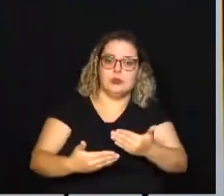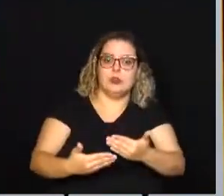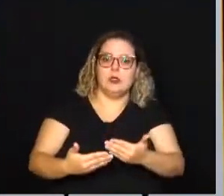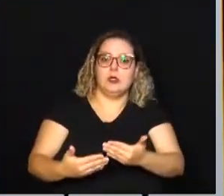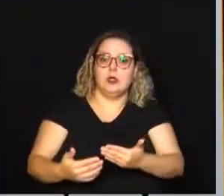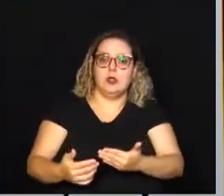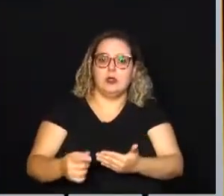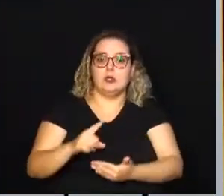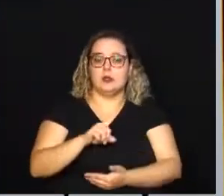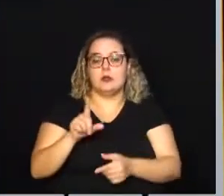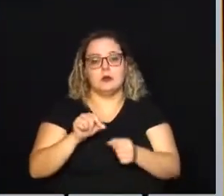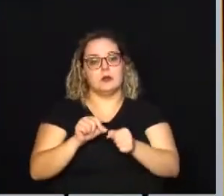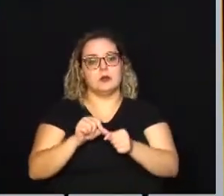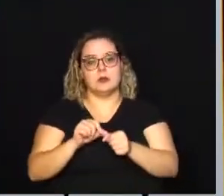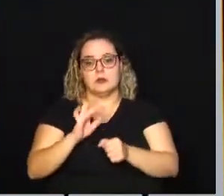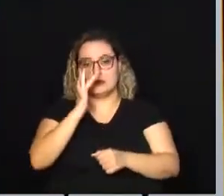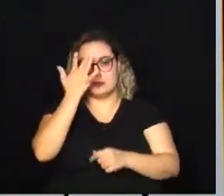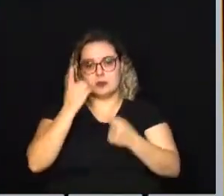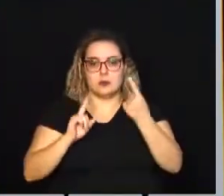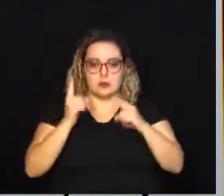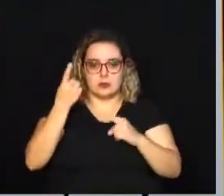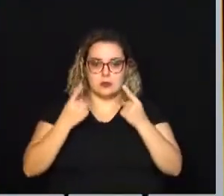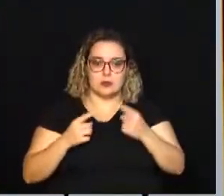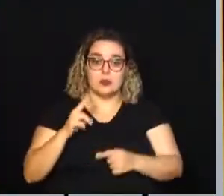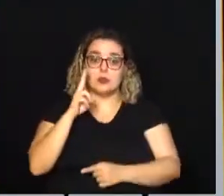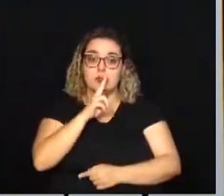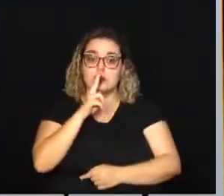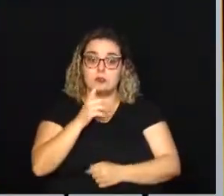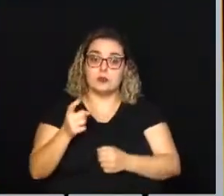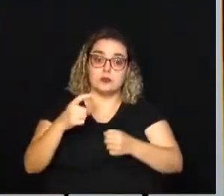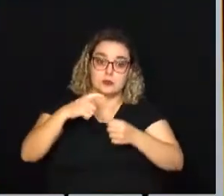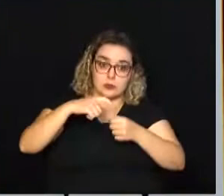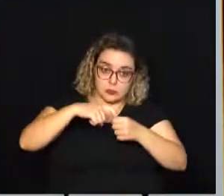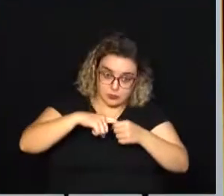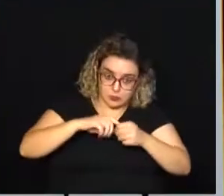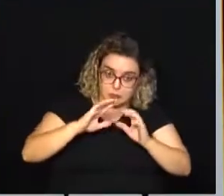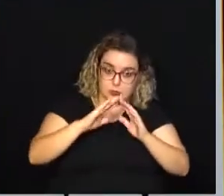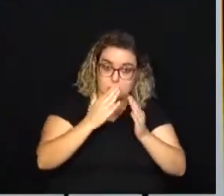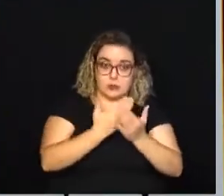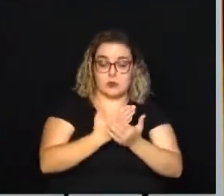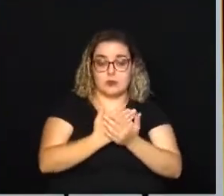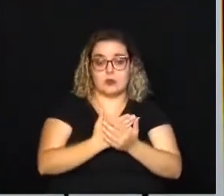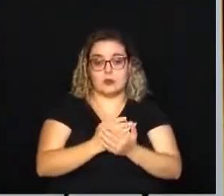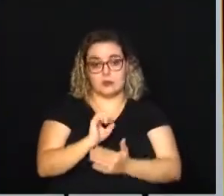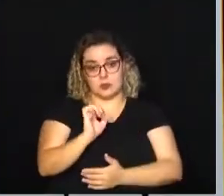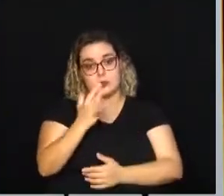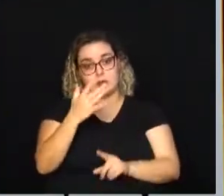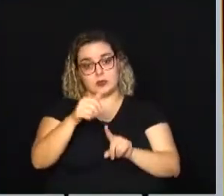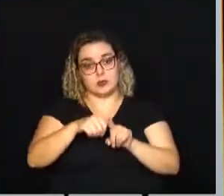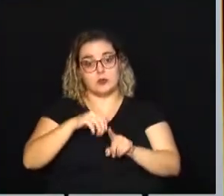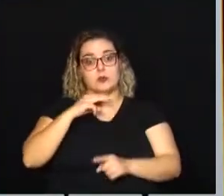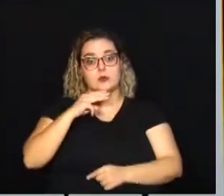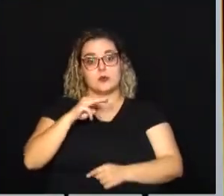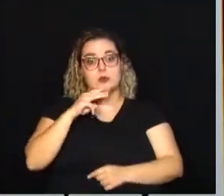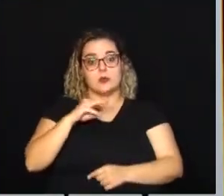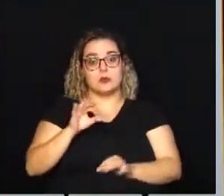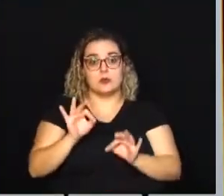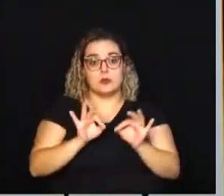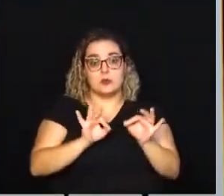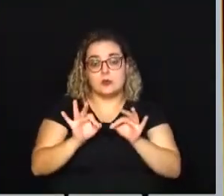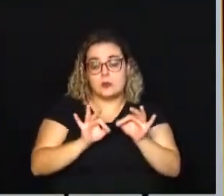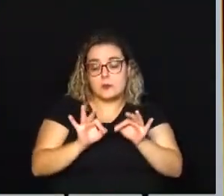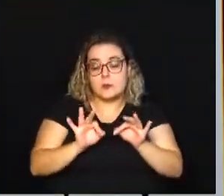em fevereiro por conta da urgência do debate sobre a volta às aulas, mas nós vamos fazer em março. Então, nós estamos acertando a data e,